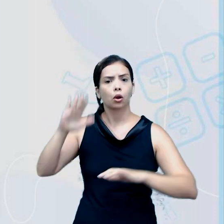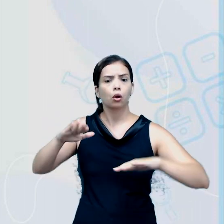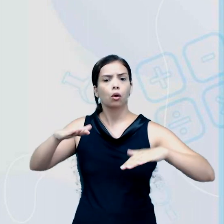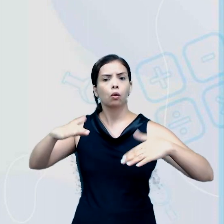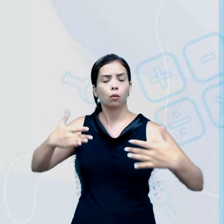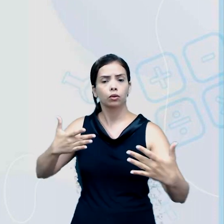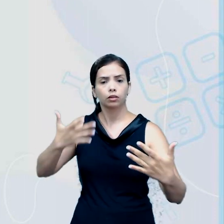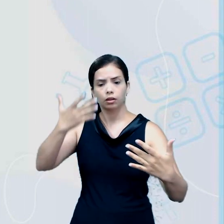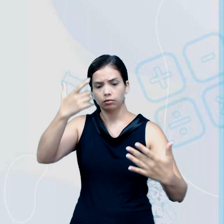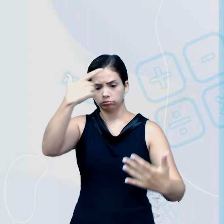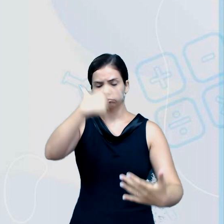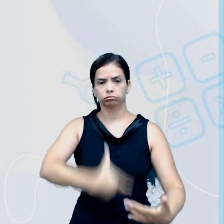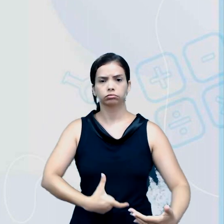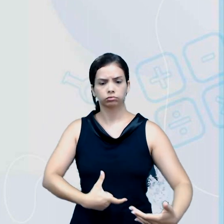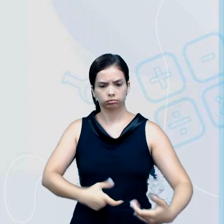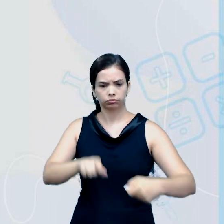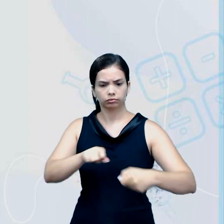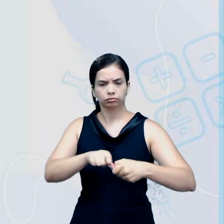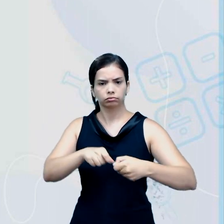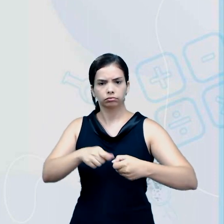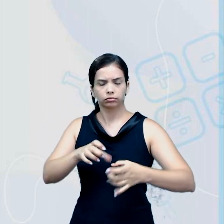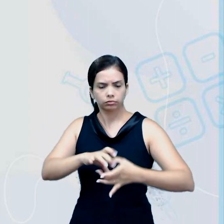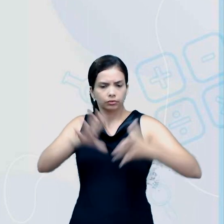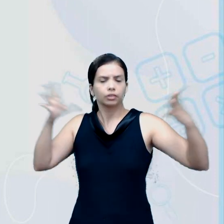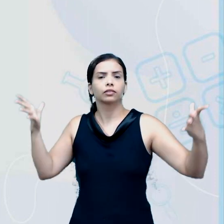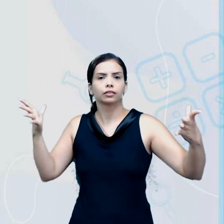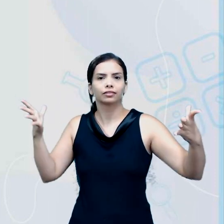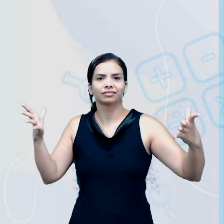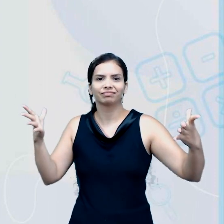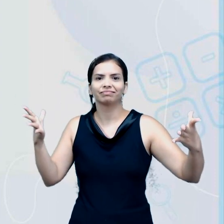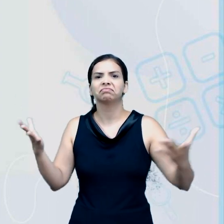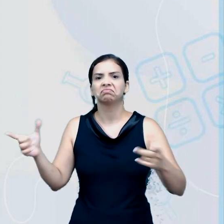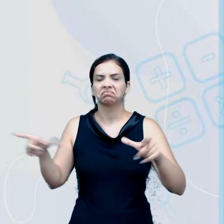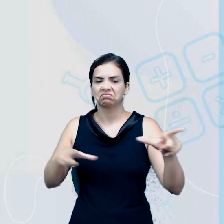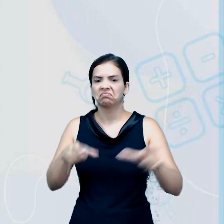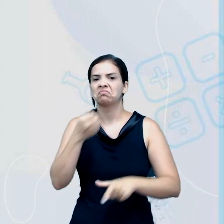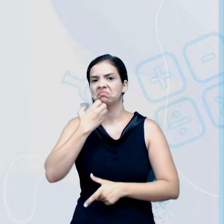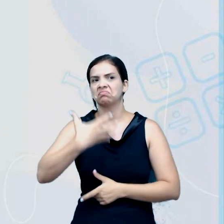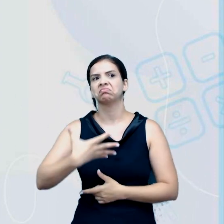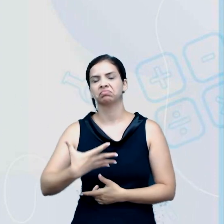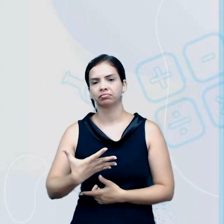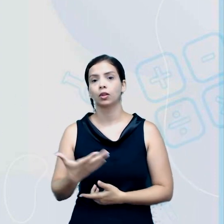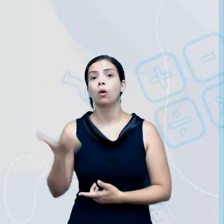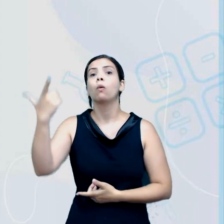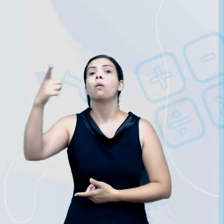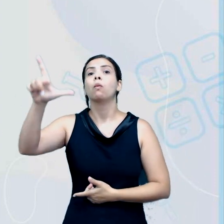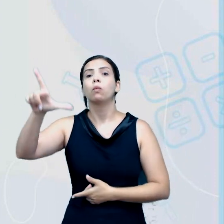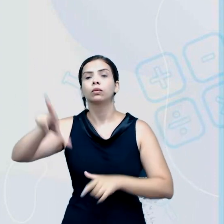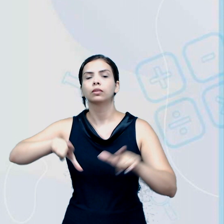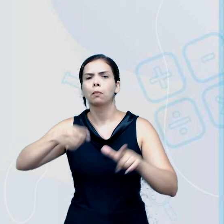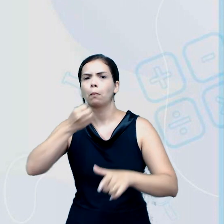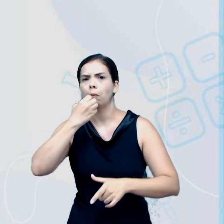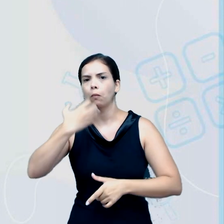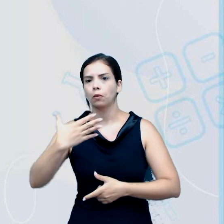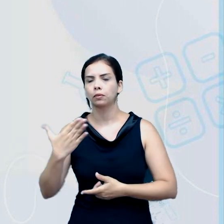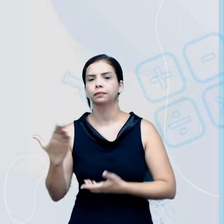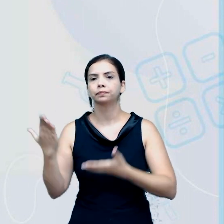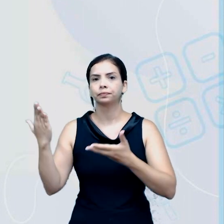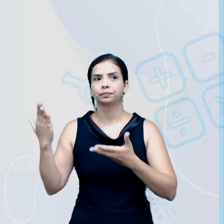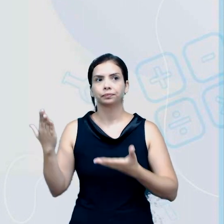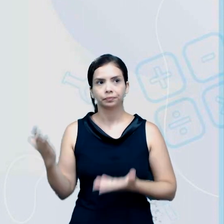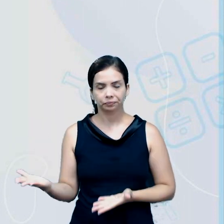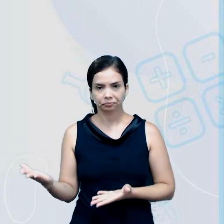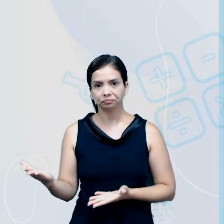à sua disposição e é simplesmente fantástico esse trabalho um outro trabalho bem interessante ela fez